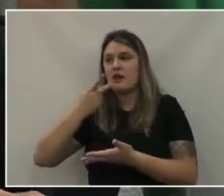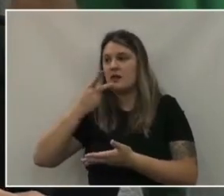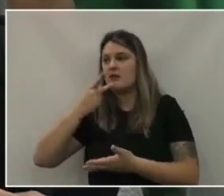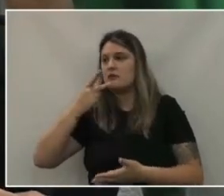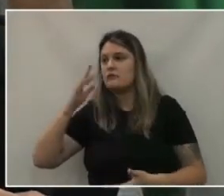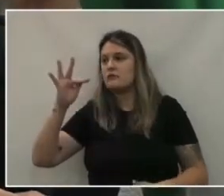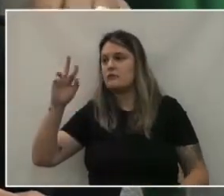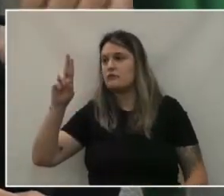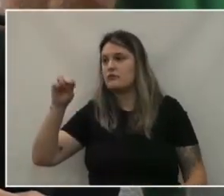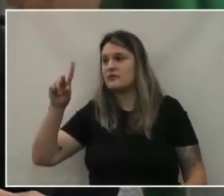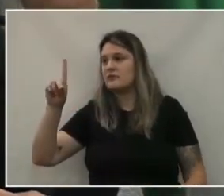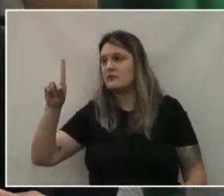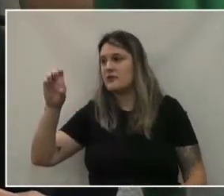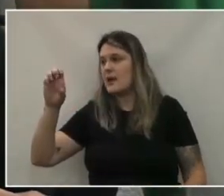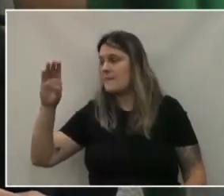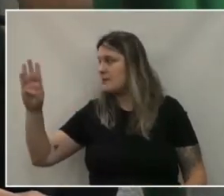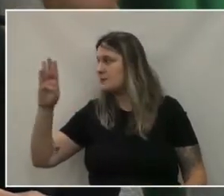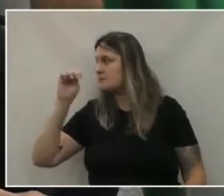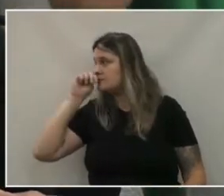do